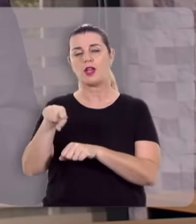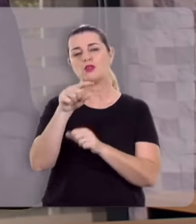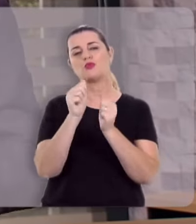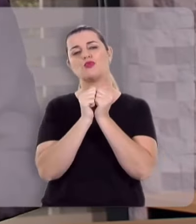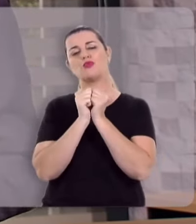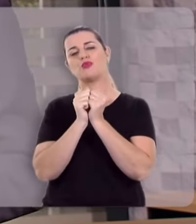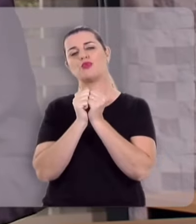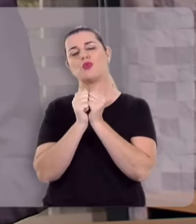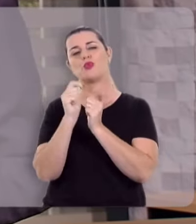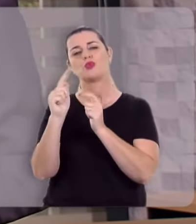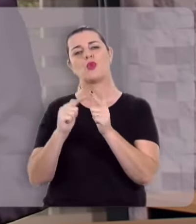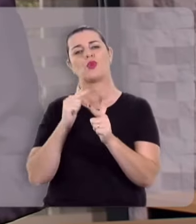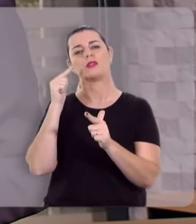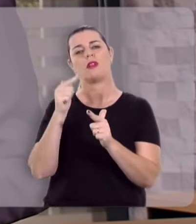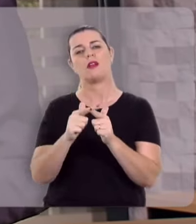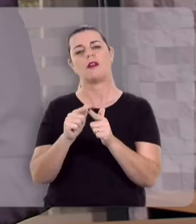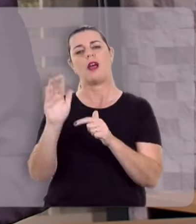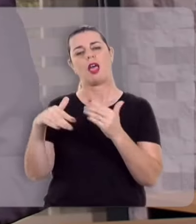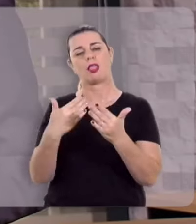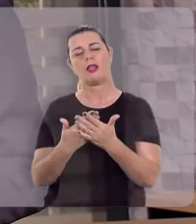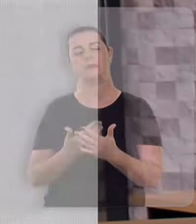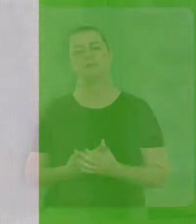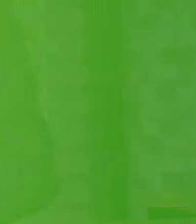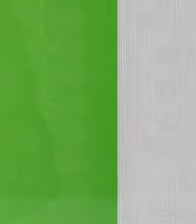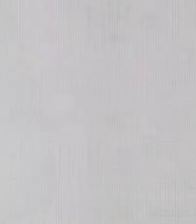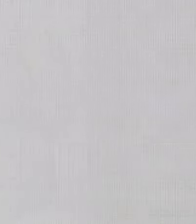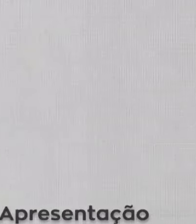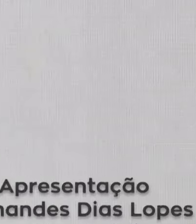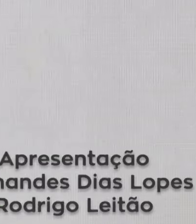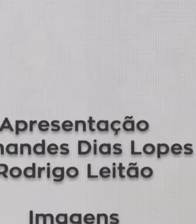tê-lo junto conosco mais uma vez. Até lá!